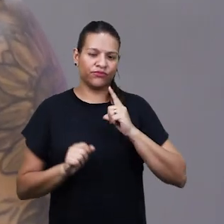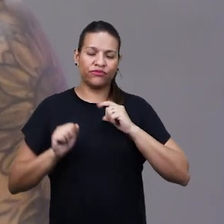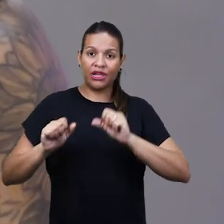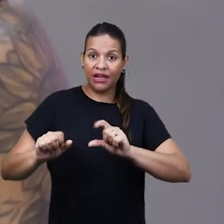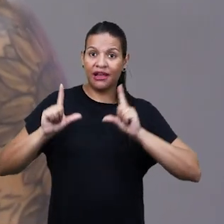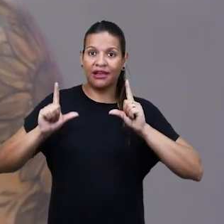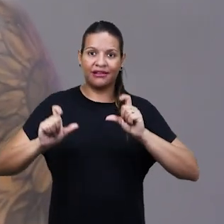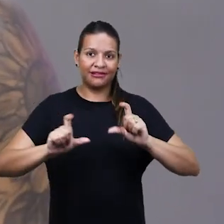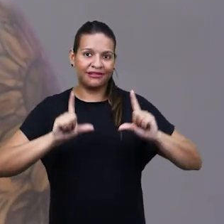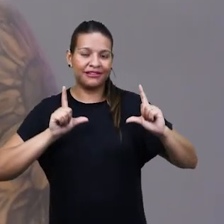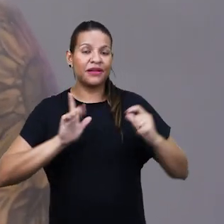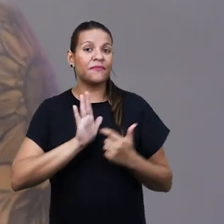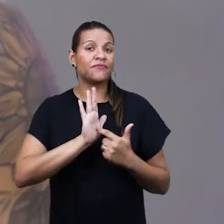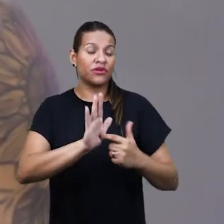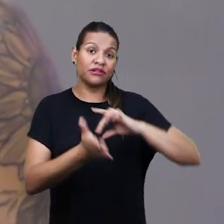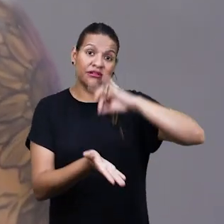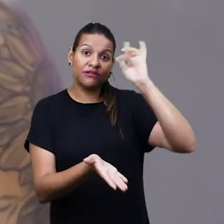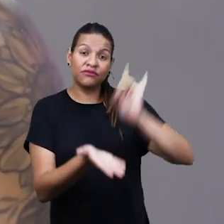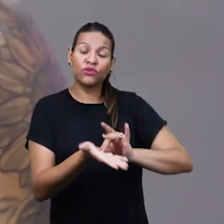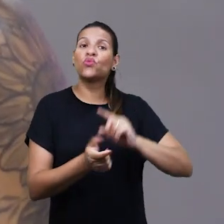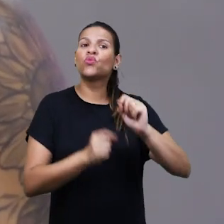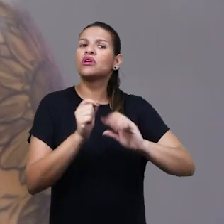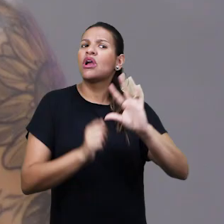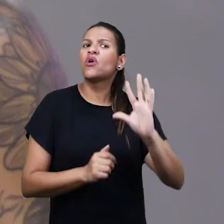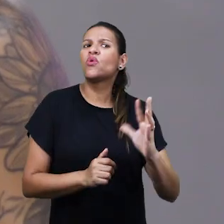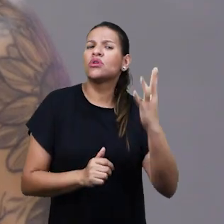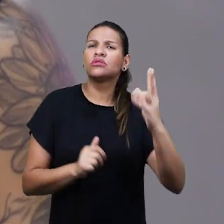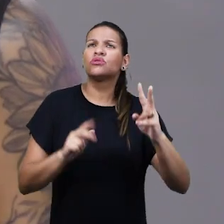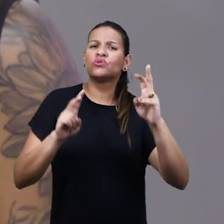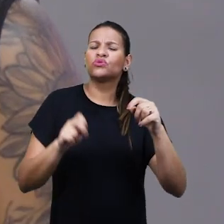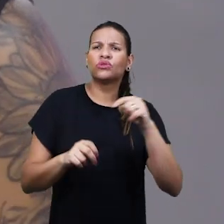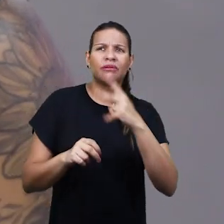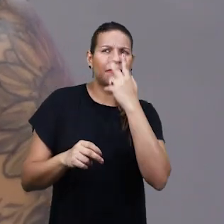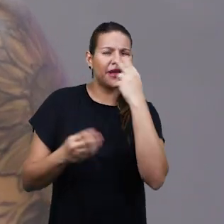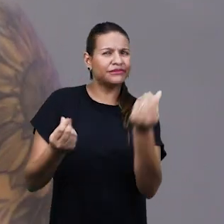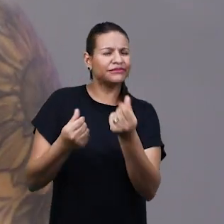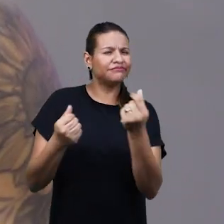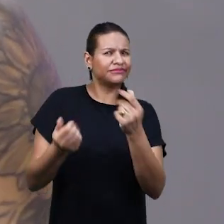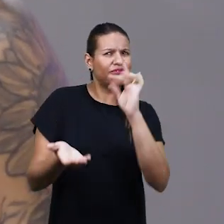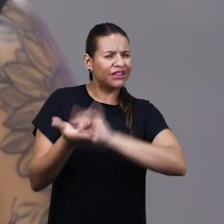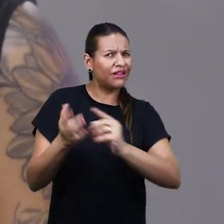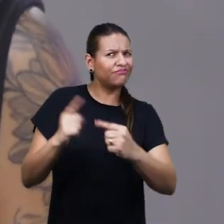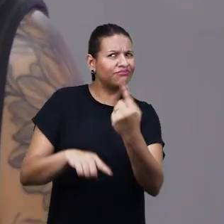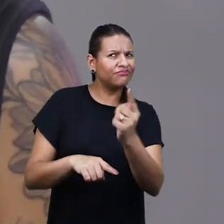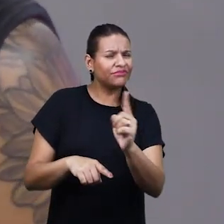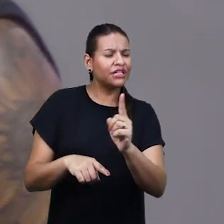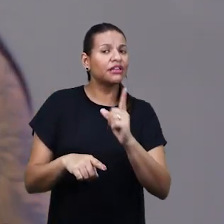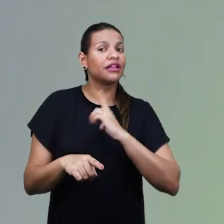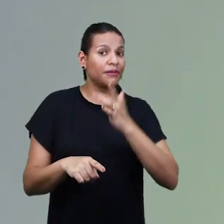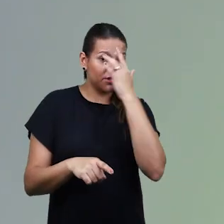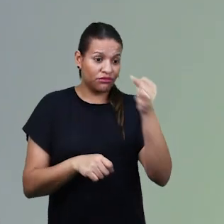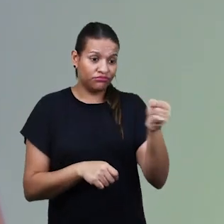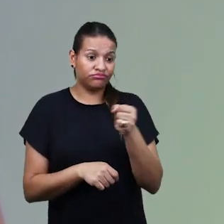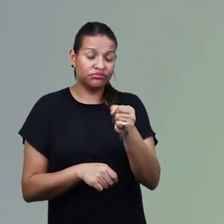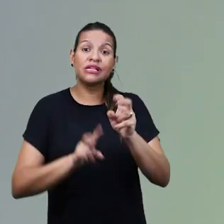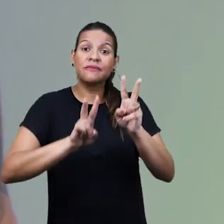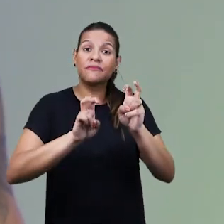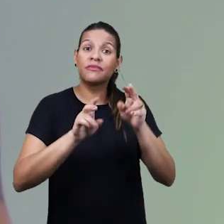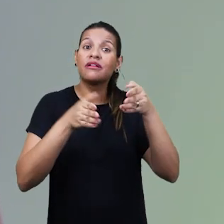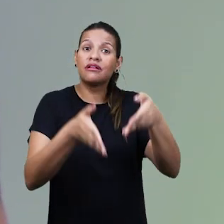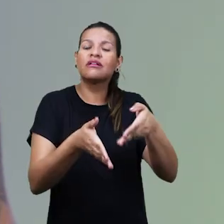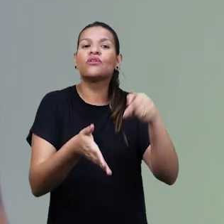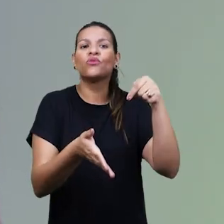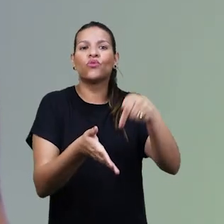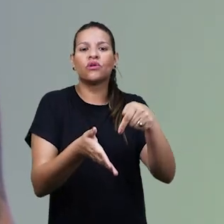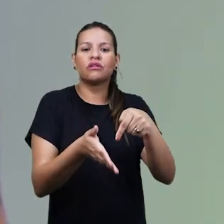cada programa, vamos trazer um fato relacionado à desinformação e convidados especialistas no tema. Vamos conversar com